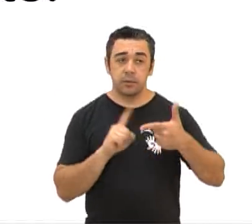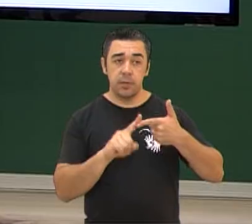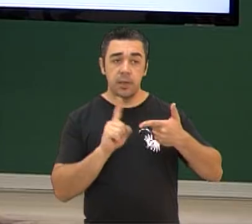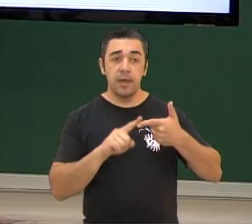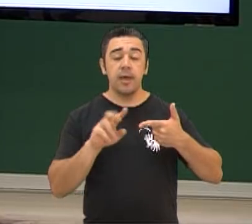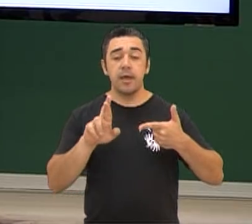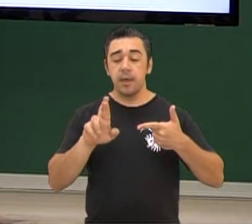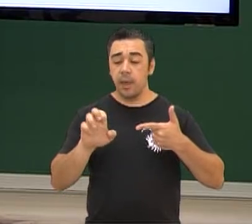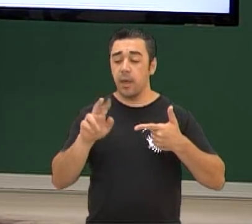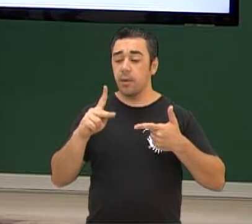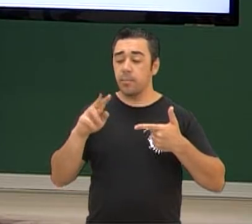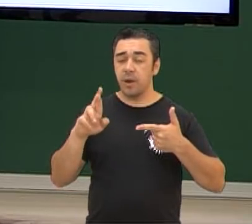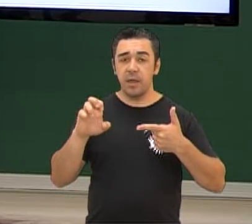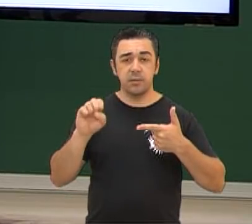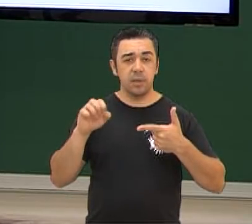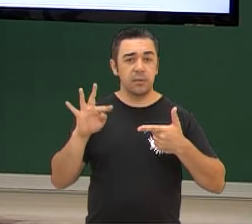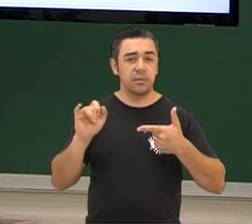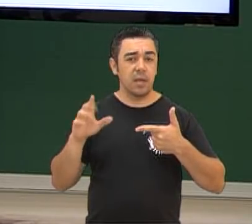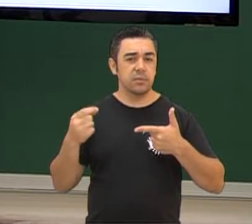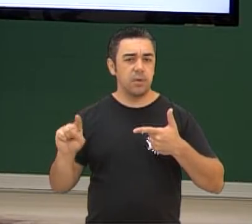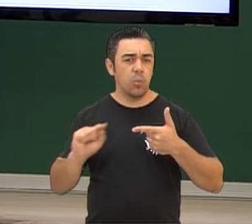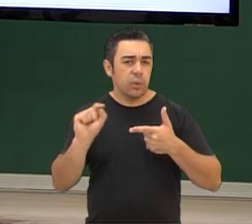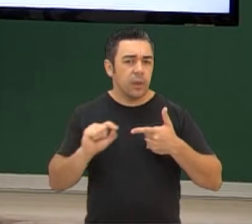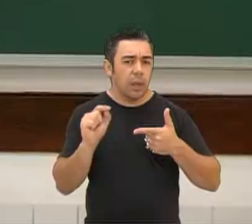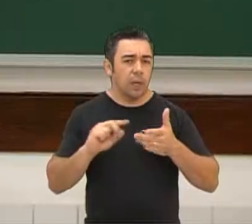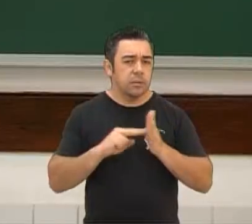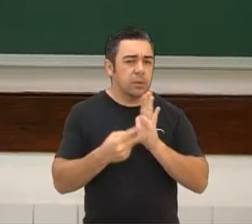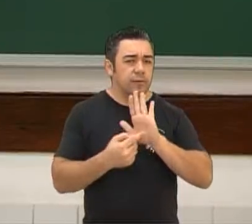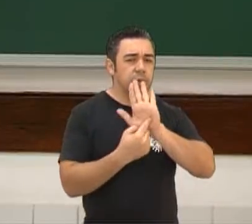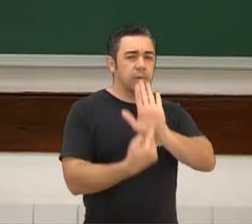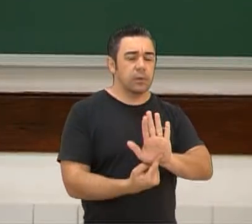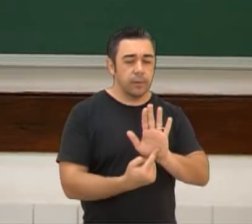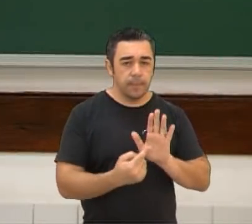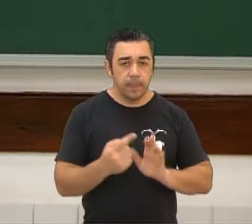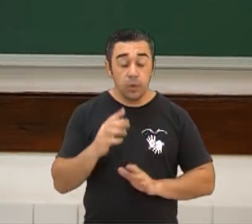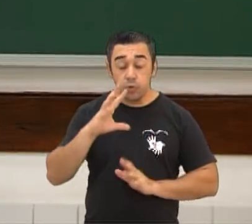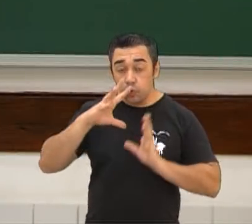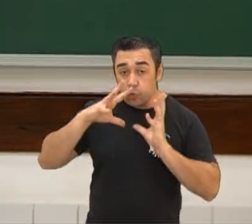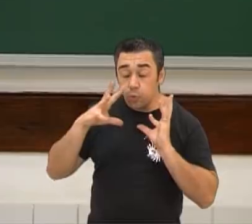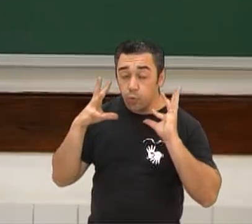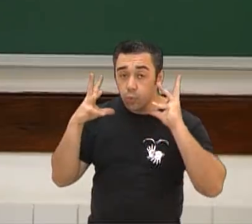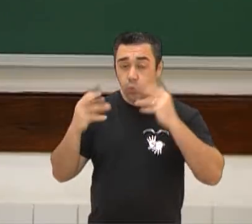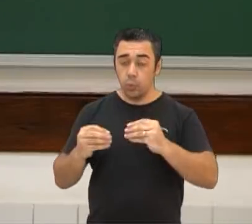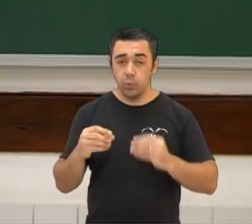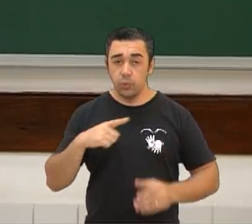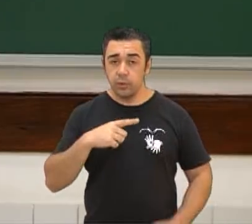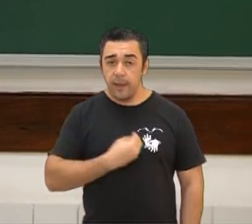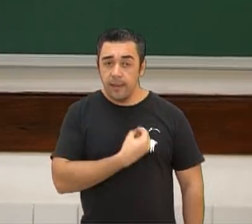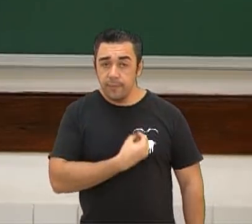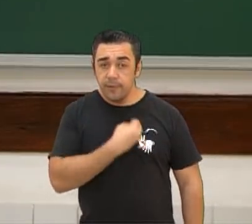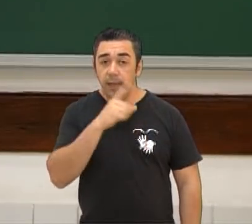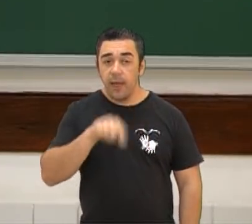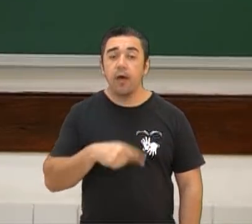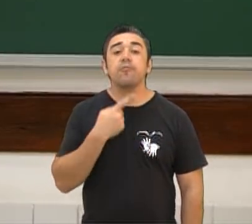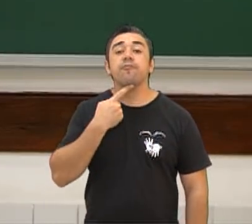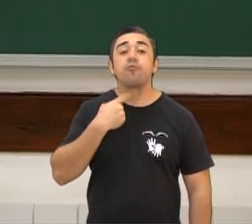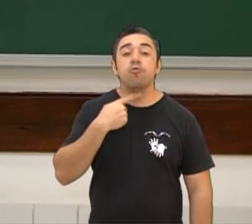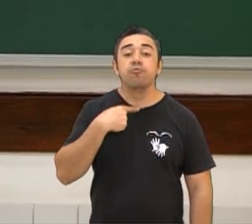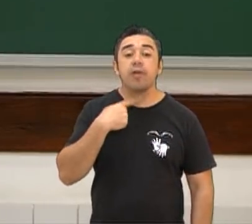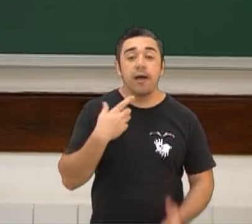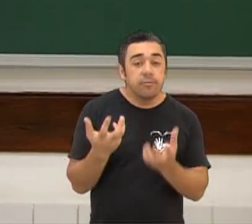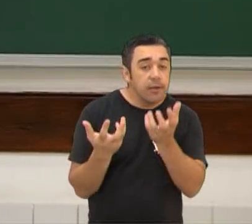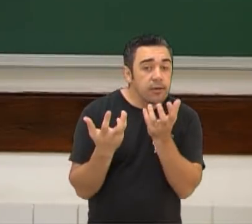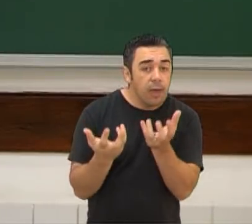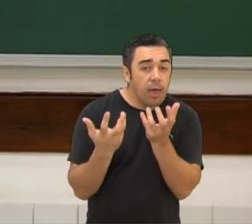Para Schopenhauer, tudo que existe no universo é guiado por uma vontade, um querer, né? E esse querer